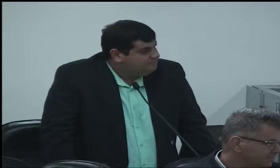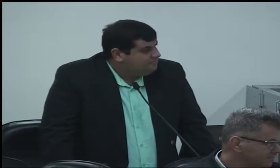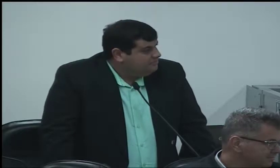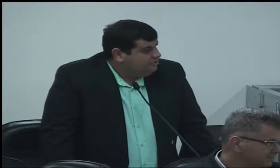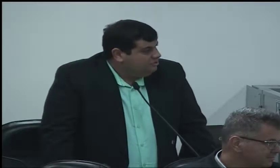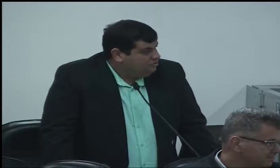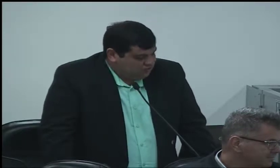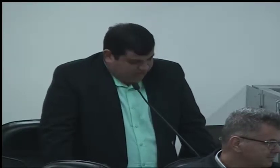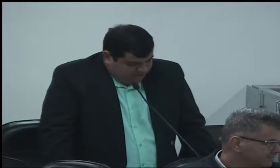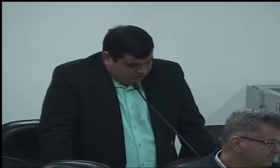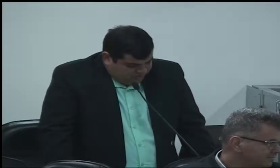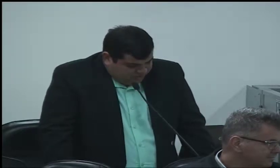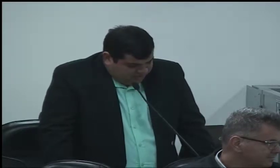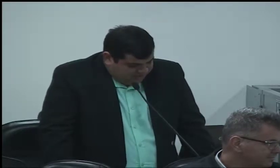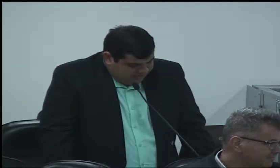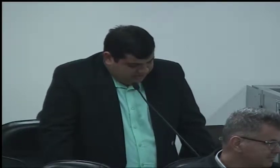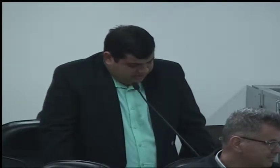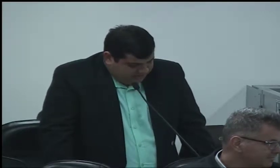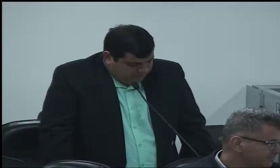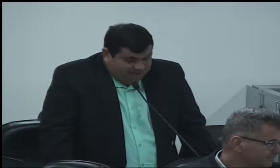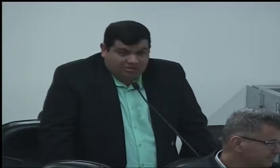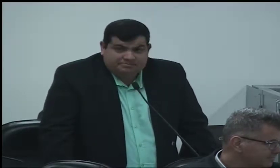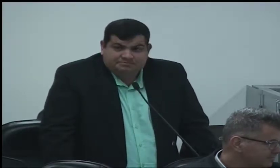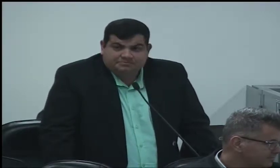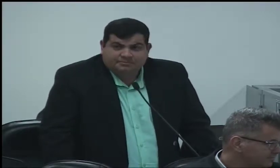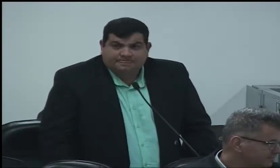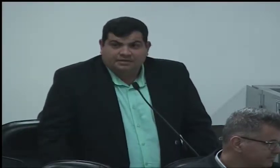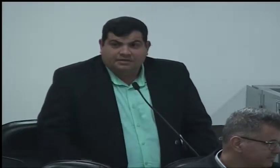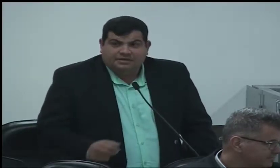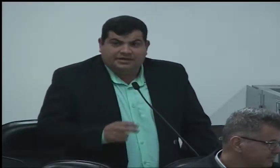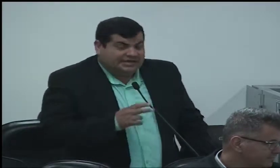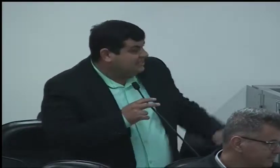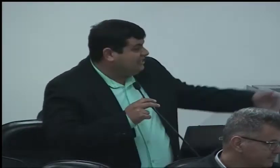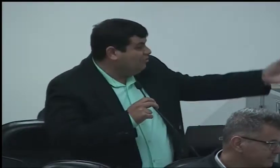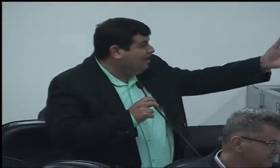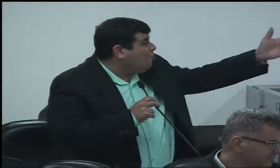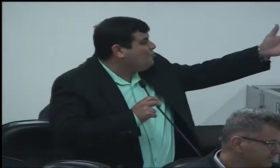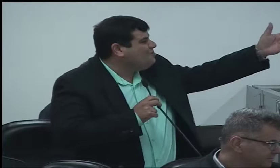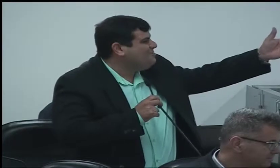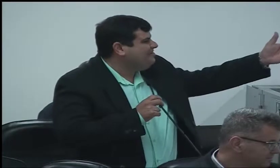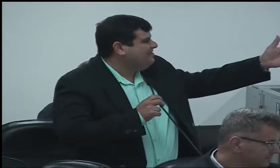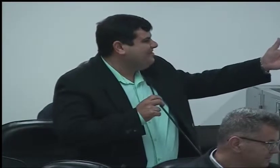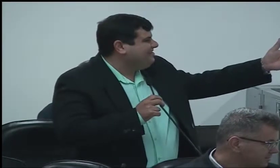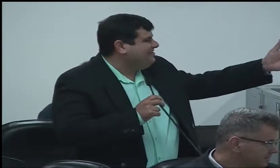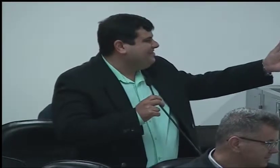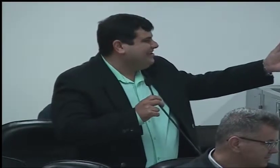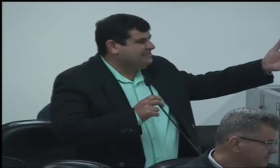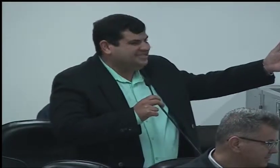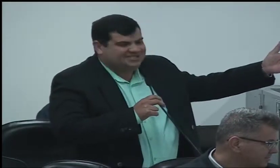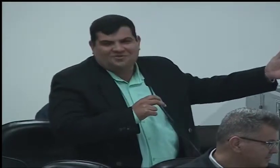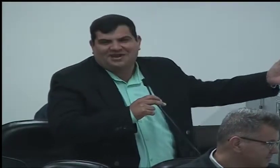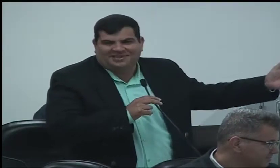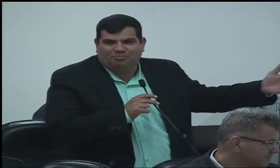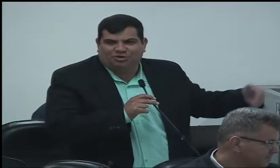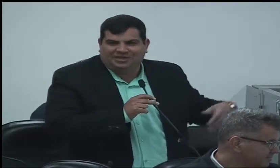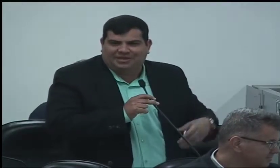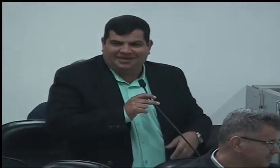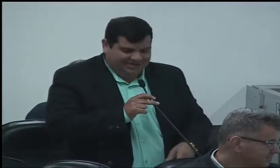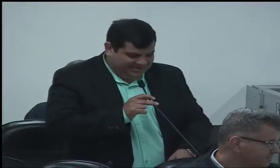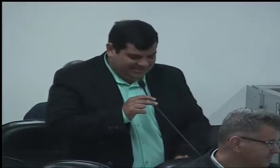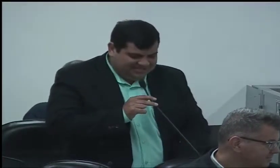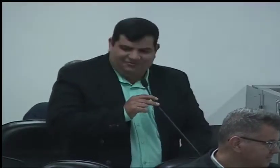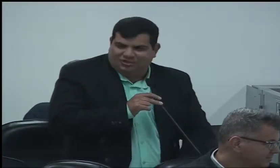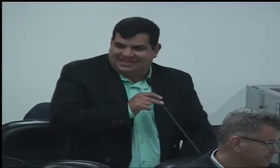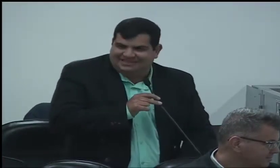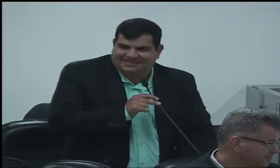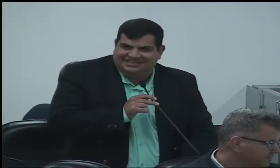Aparecida, os filhos Fernanda e Paula, e graças ao Lauro, eles estão aqui porque